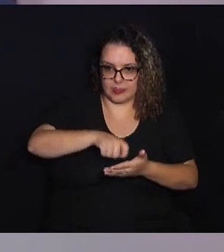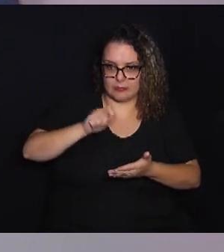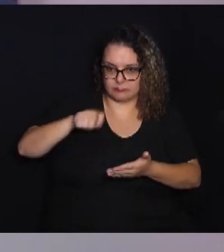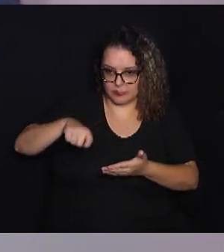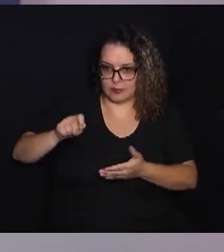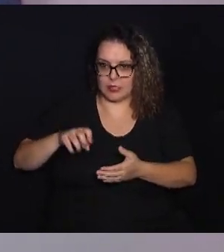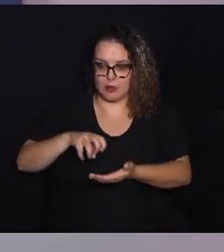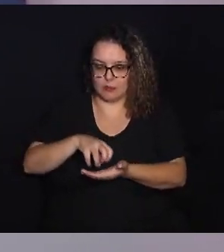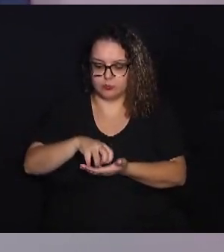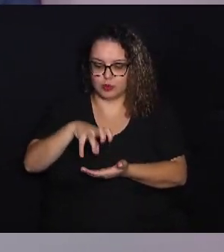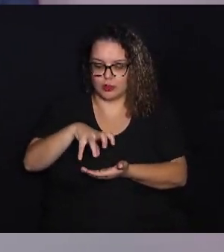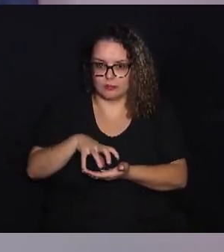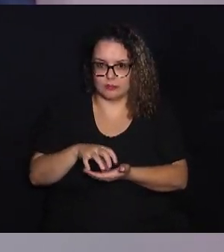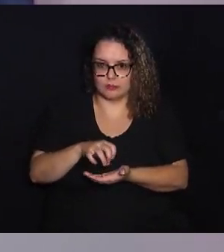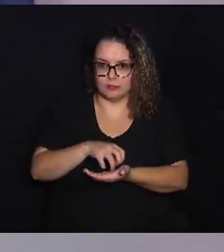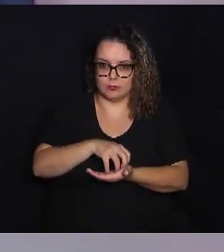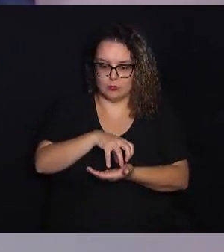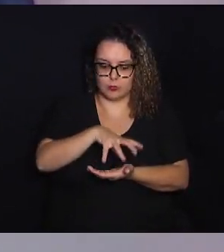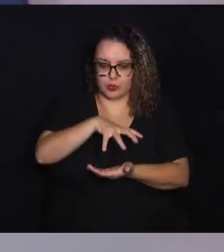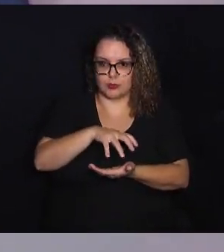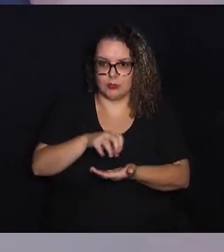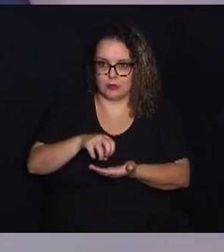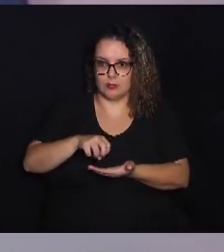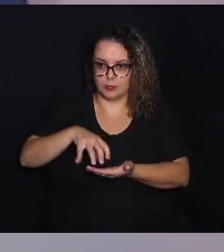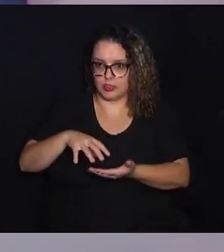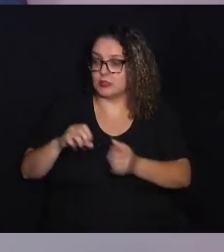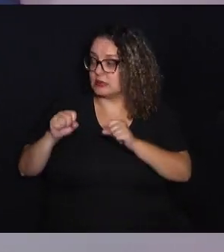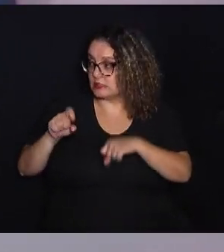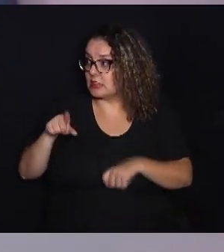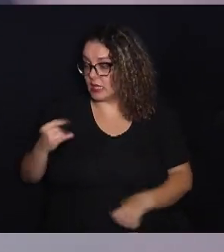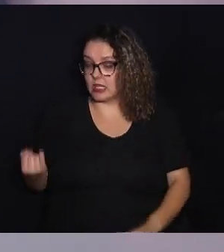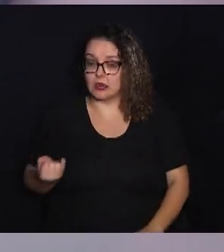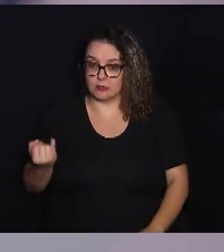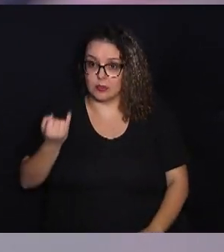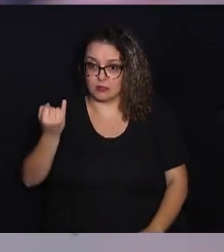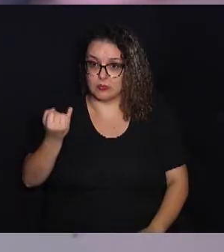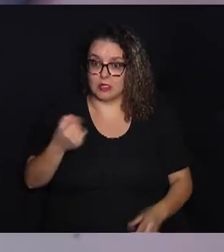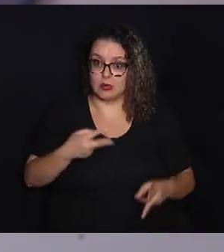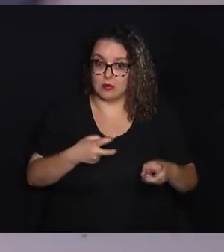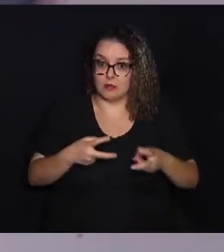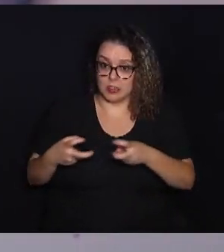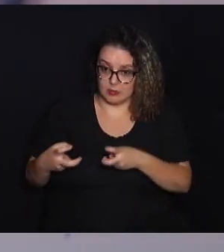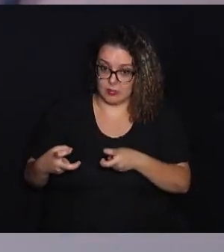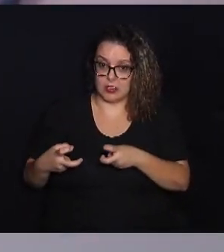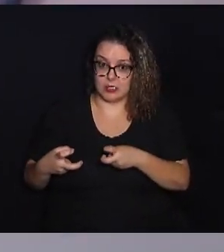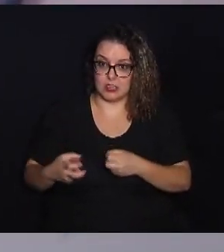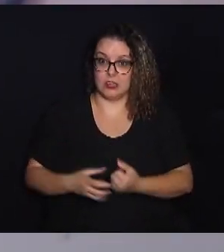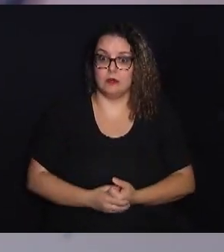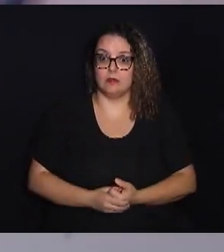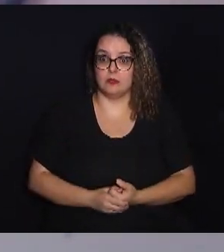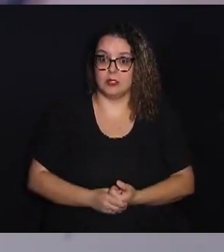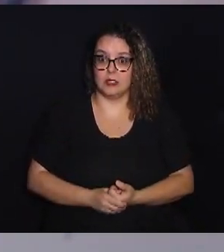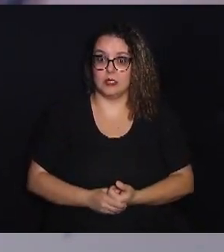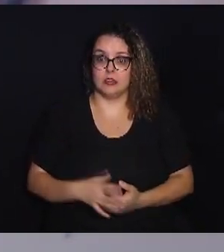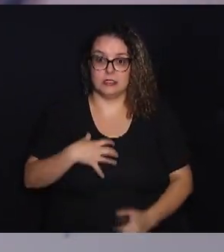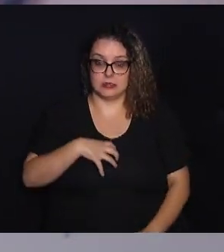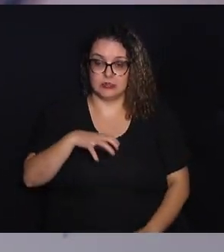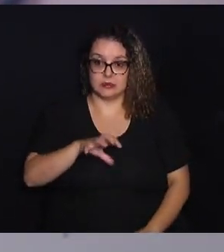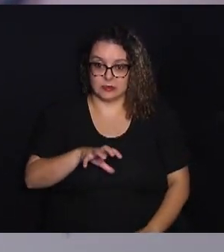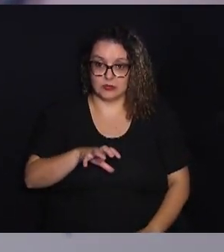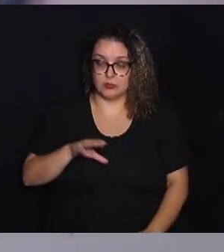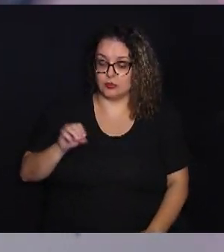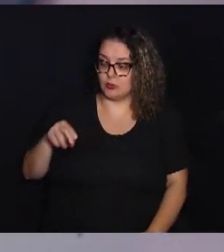E vocês podem reparar também, conforme você vai fazendo o processo do condicionamento, não sei se na câmera vai dar para